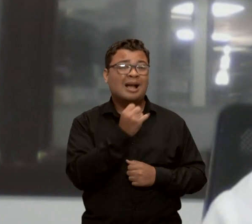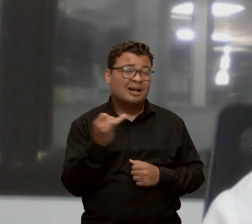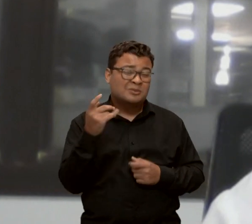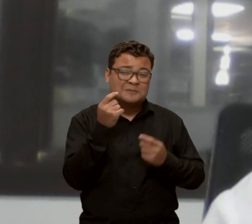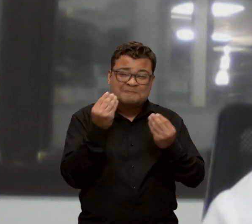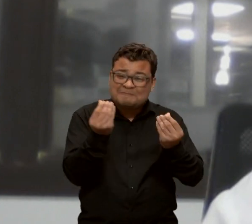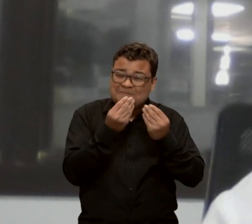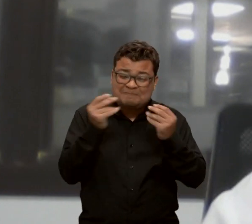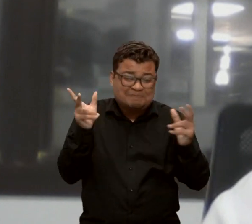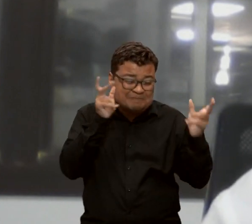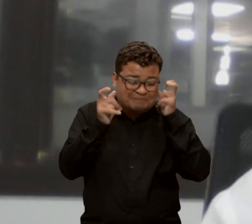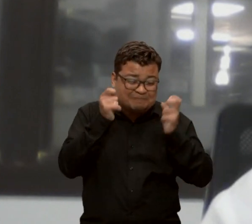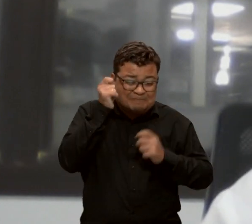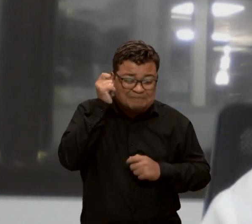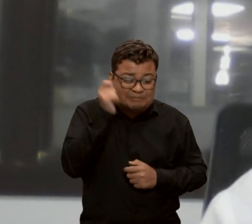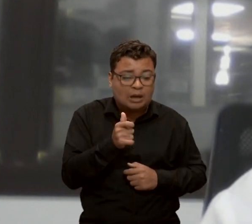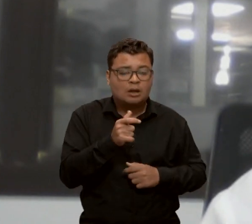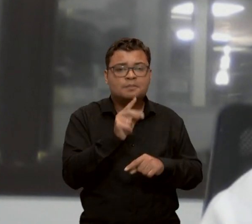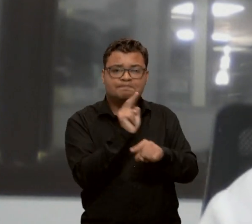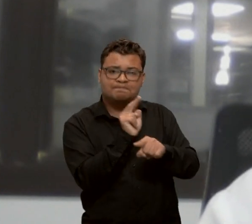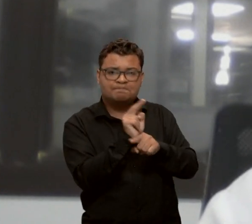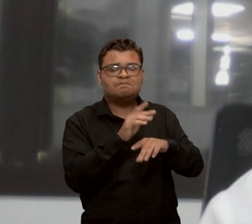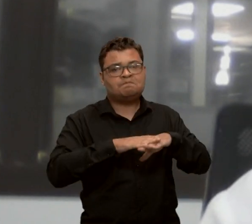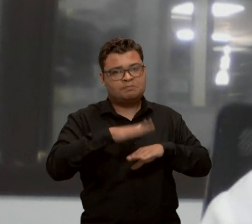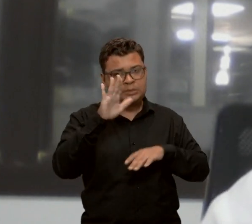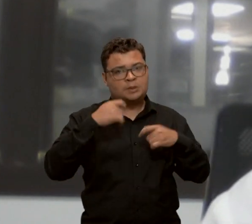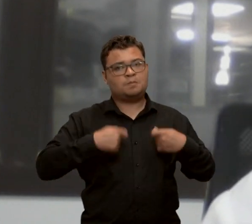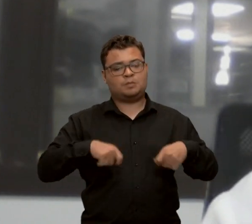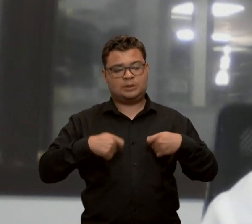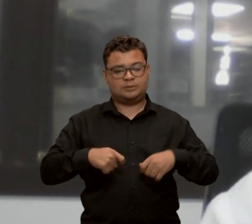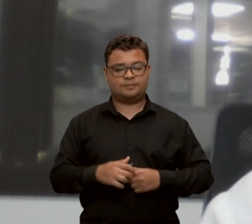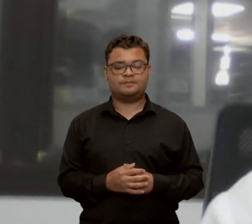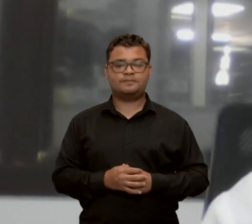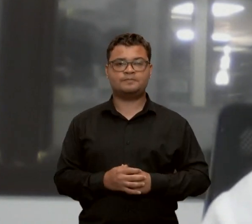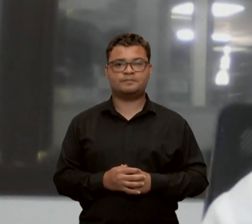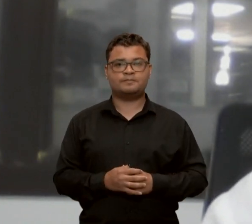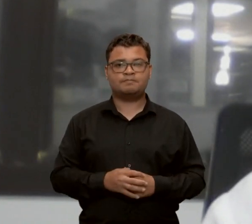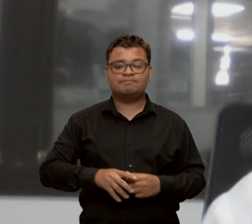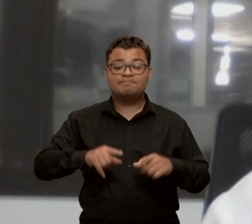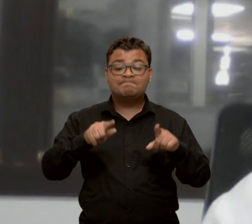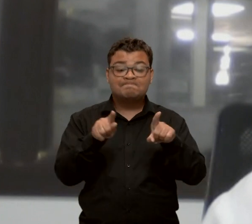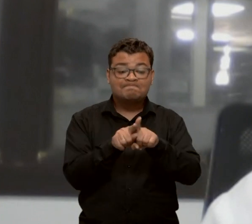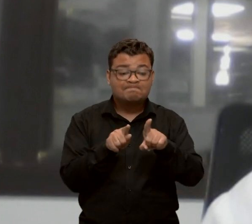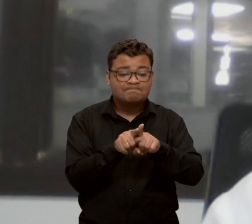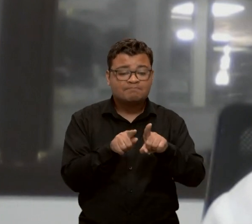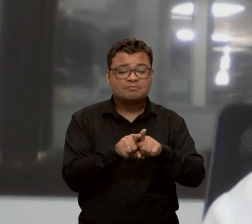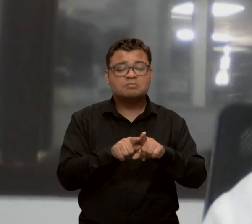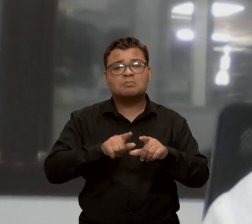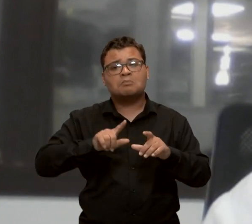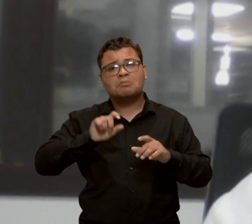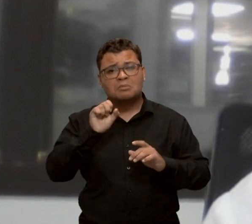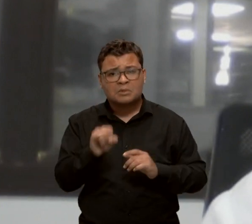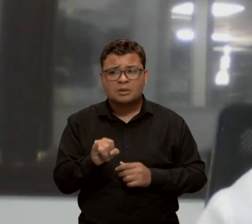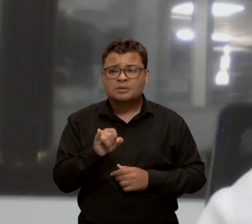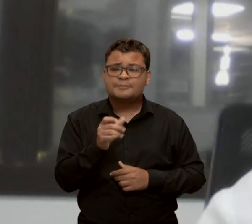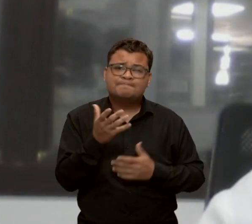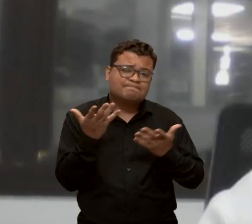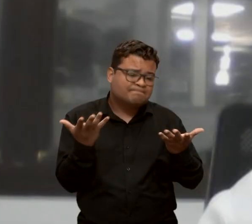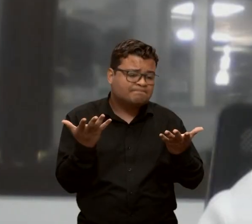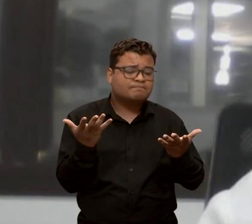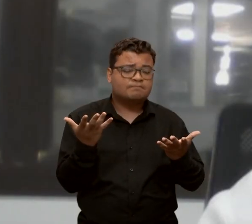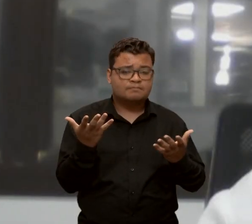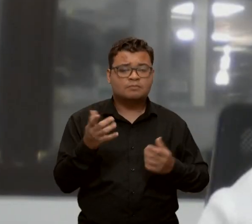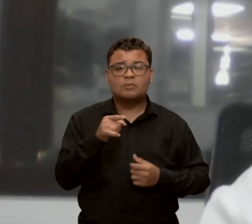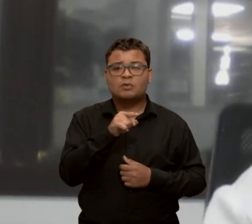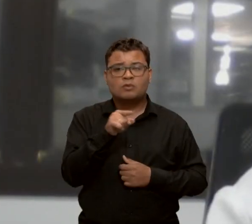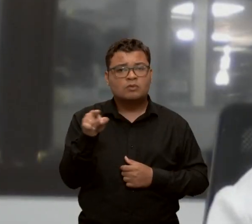mais protegidos. Primeira coisa, talvez, também, se você não tem uma posição, se você não tem uma condição de